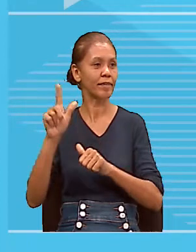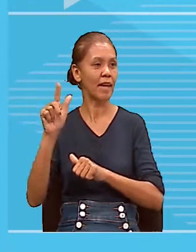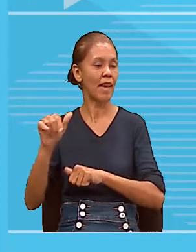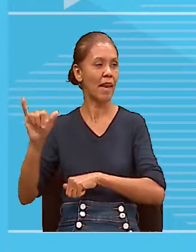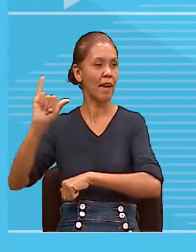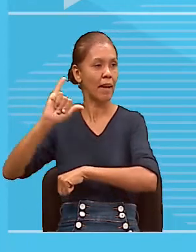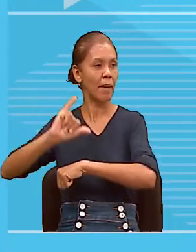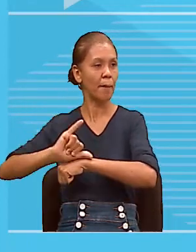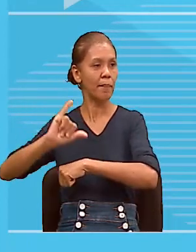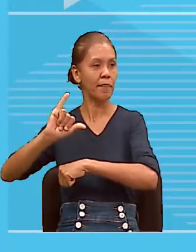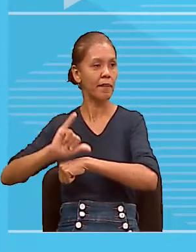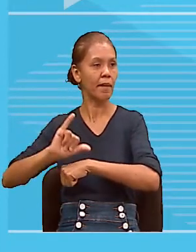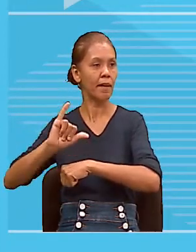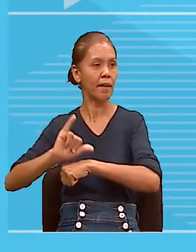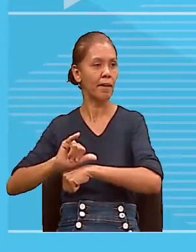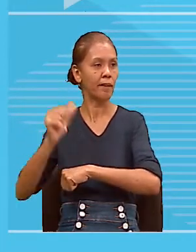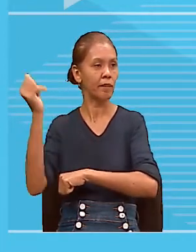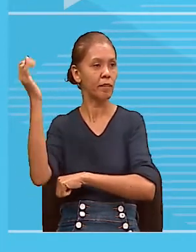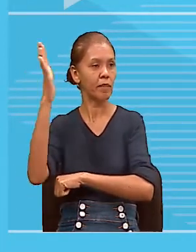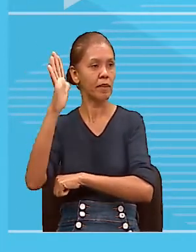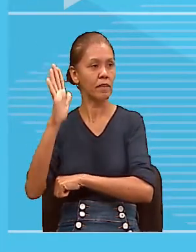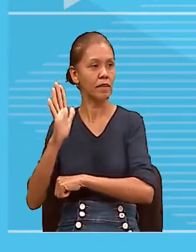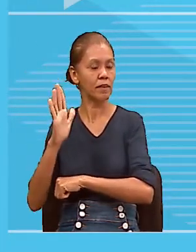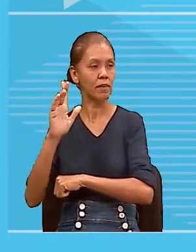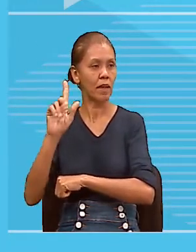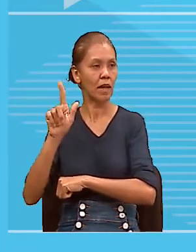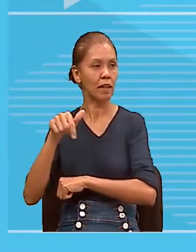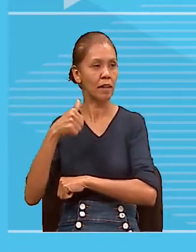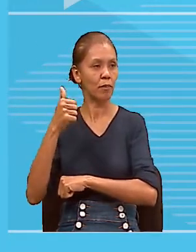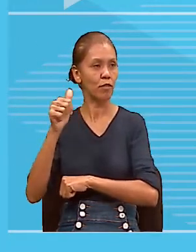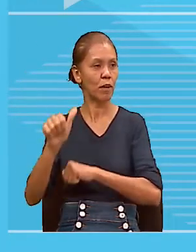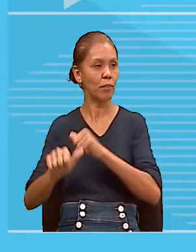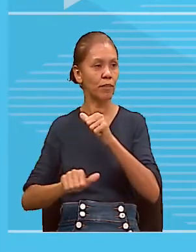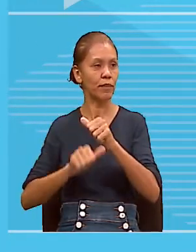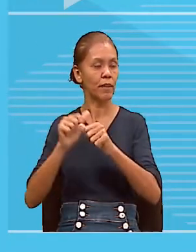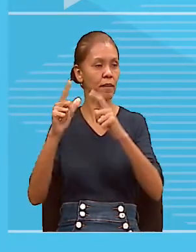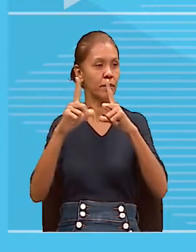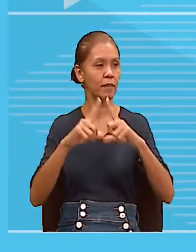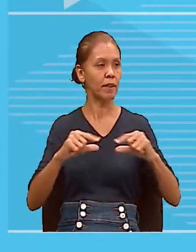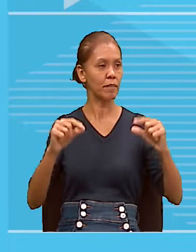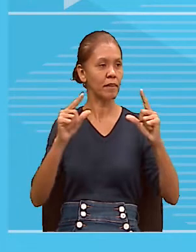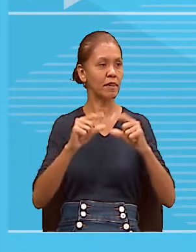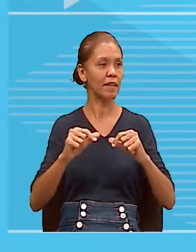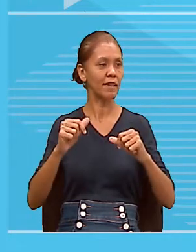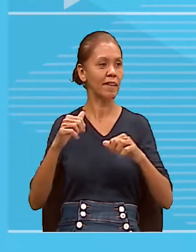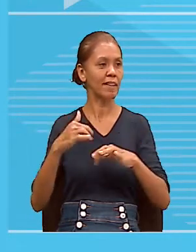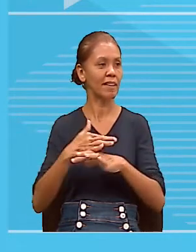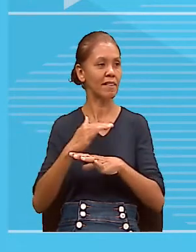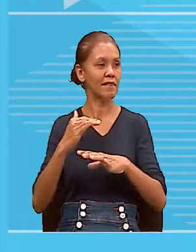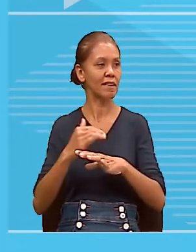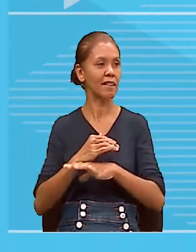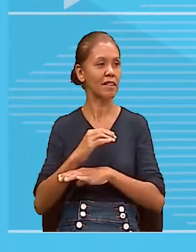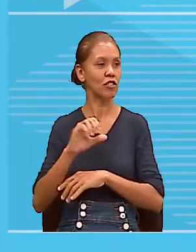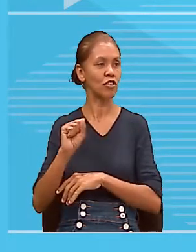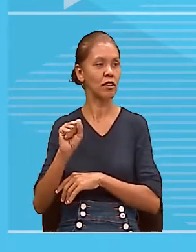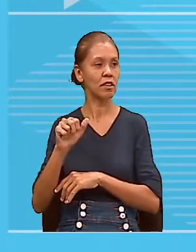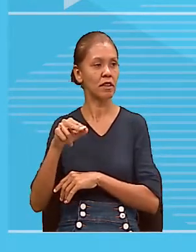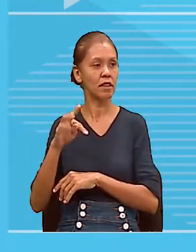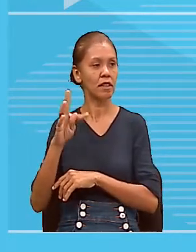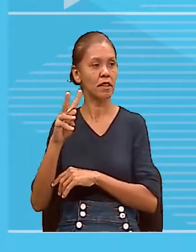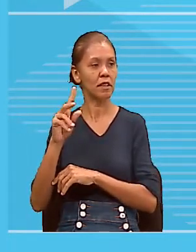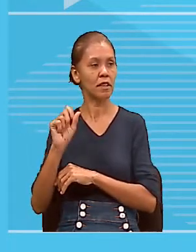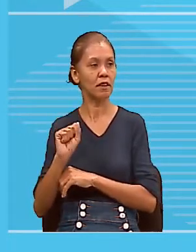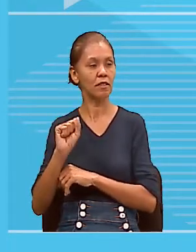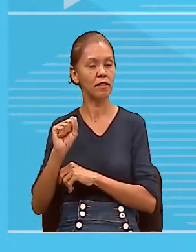República né Daqui a pouco nós vamos transferir para Brasília Olha aí a cidade de Santos também é década de 50 as duas